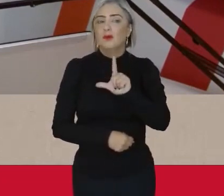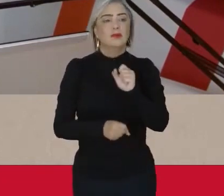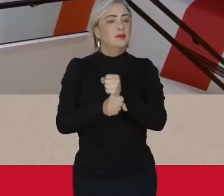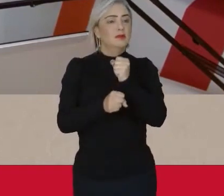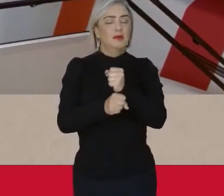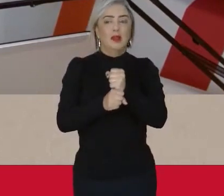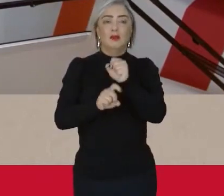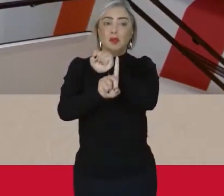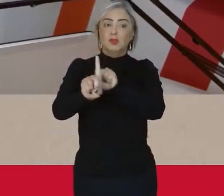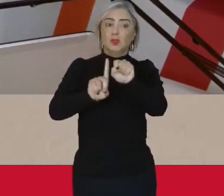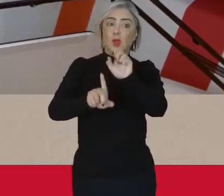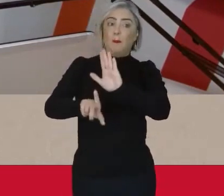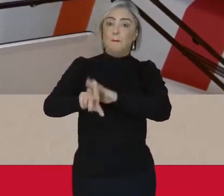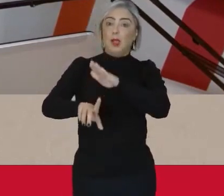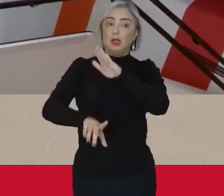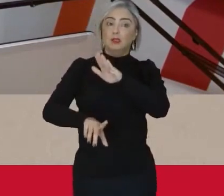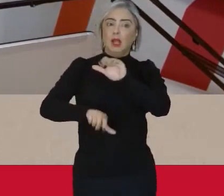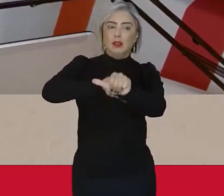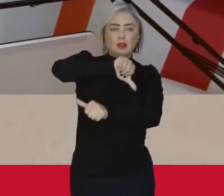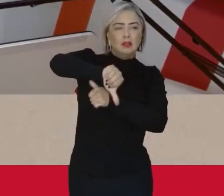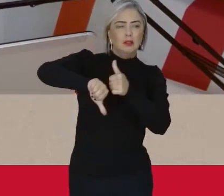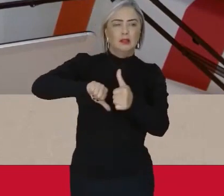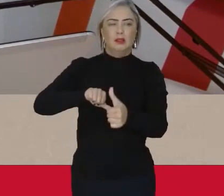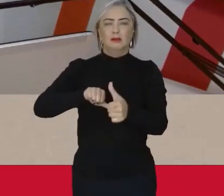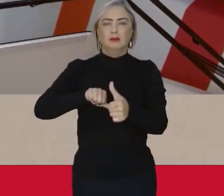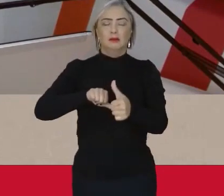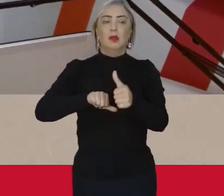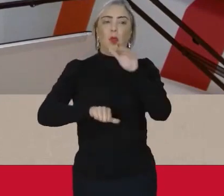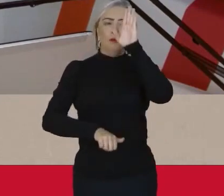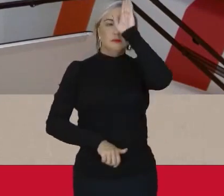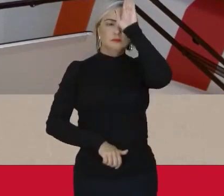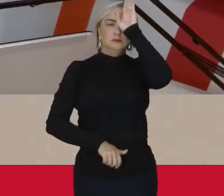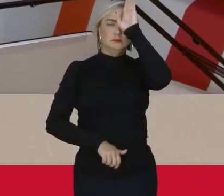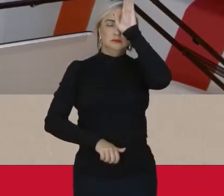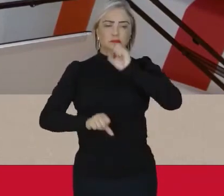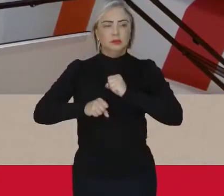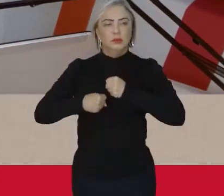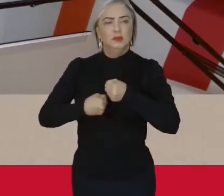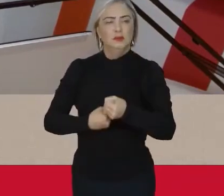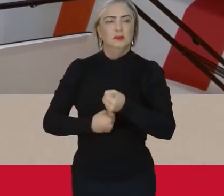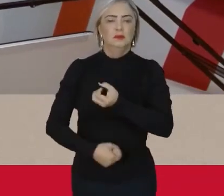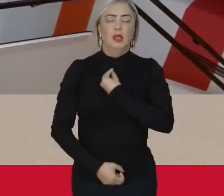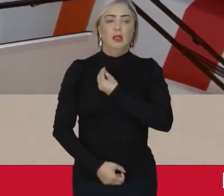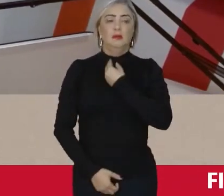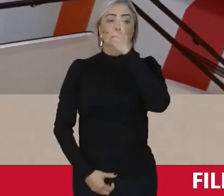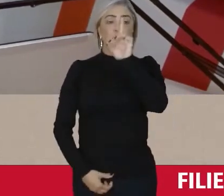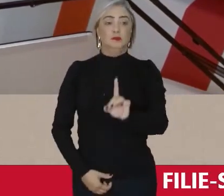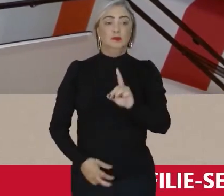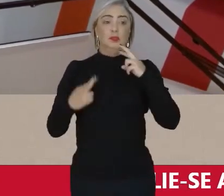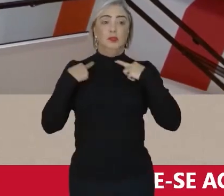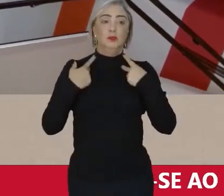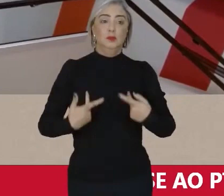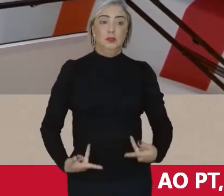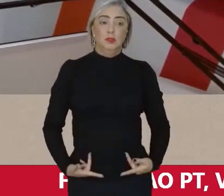fato, uma sociedade mais transformada, né, nos fundamentos da defesa da vida, dos direitos